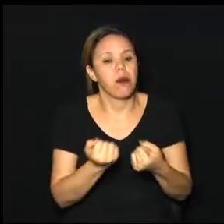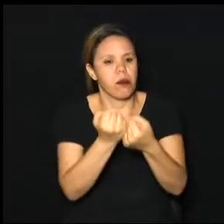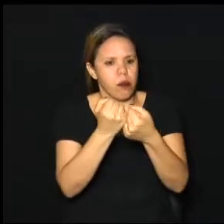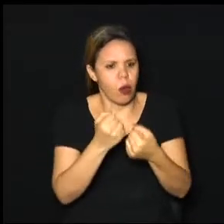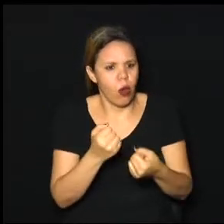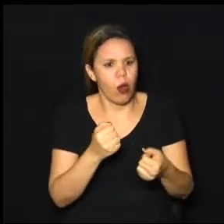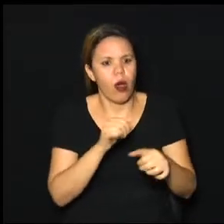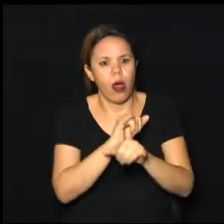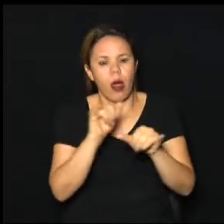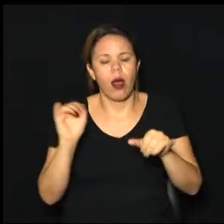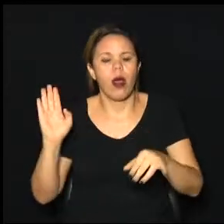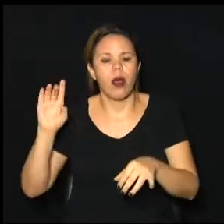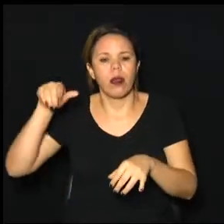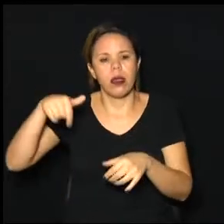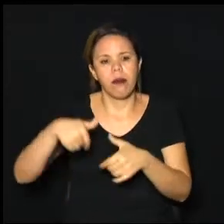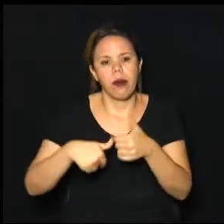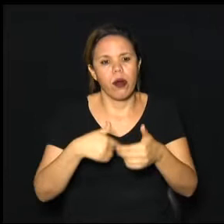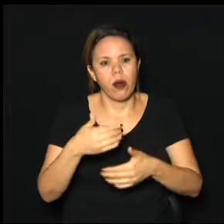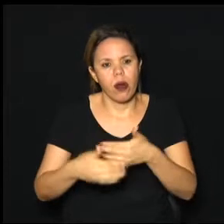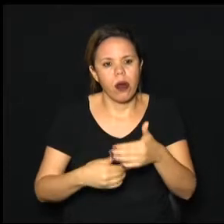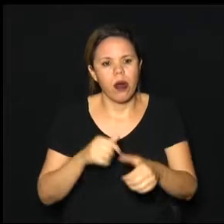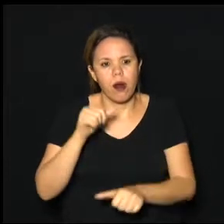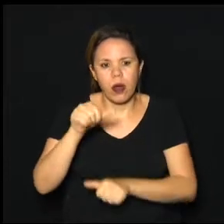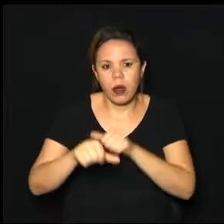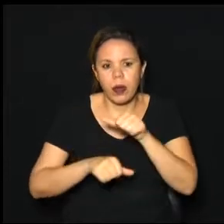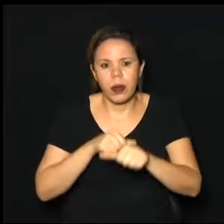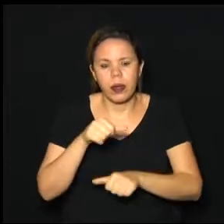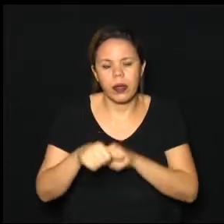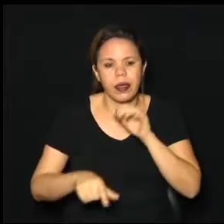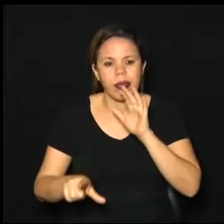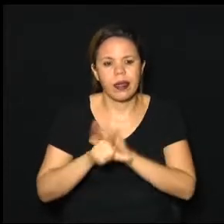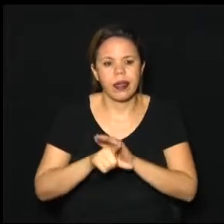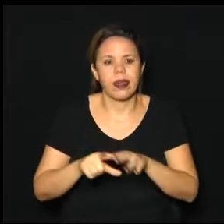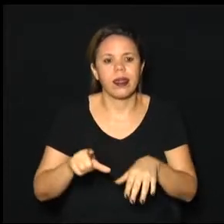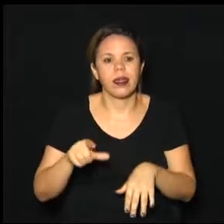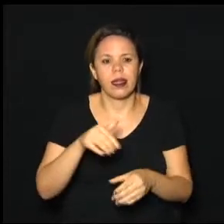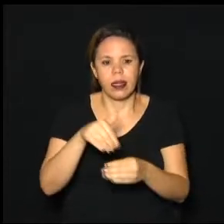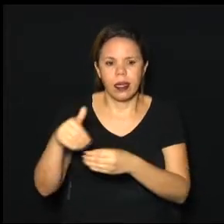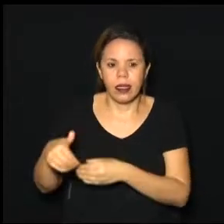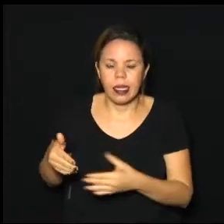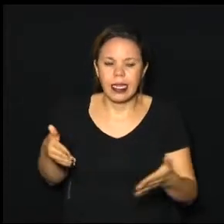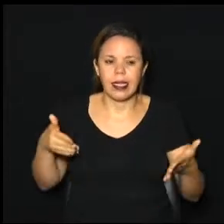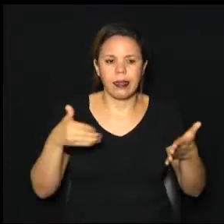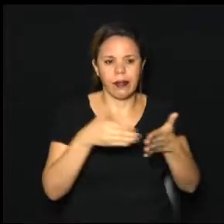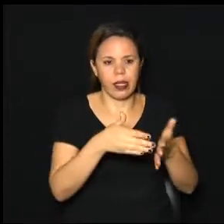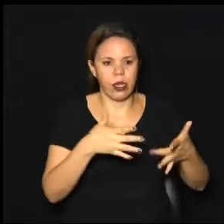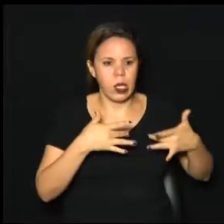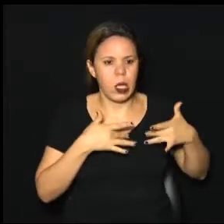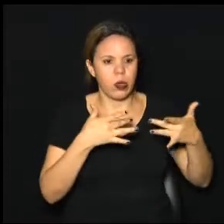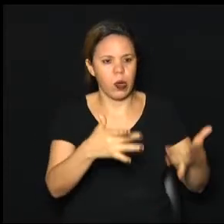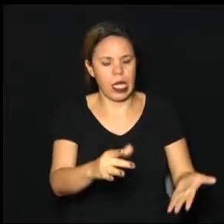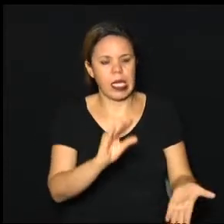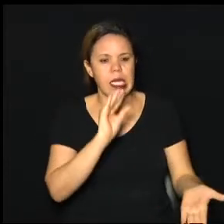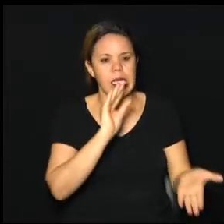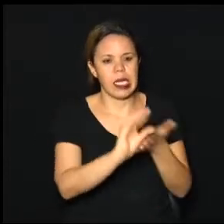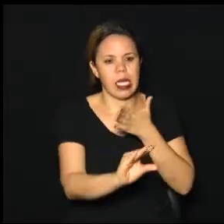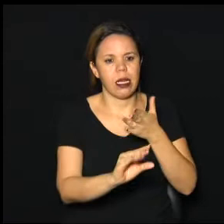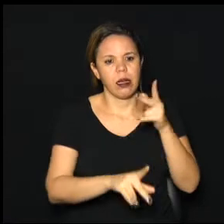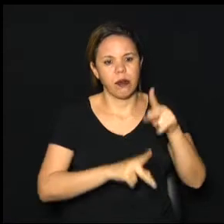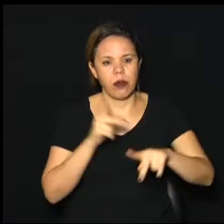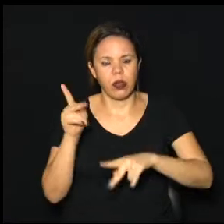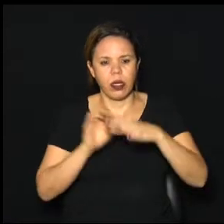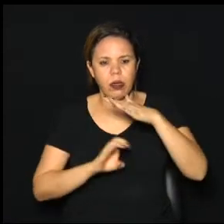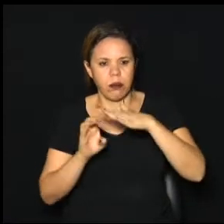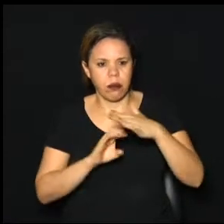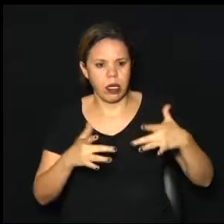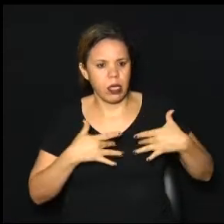eleitorais. Pouco tempo depois, houve uma alteração na lei eleitoral vedando a doação das pessoas